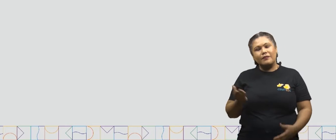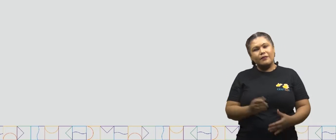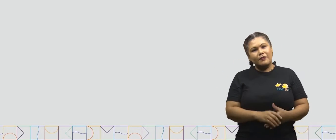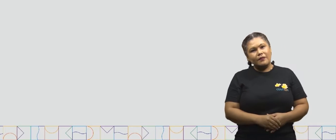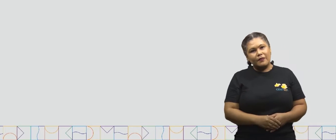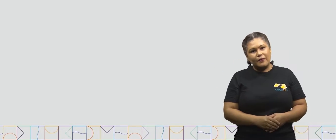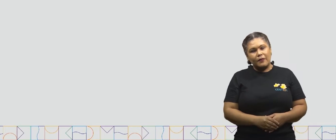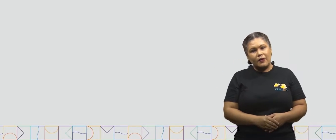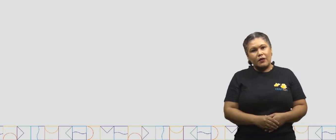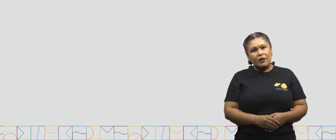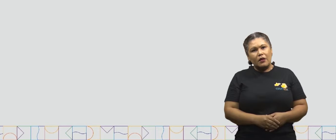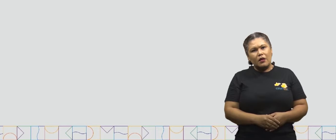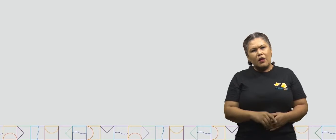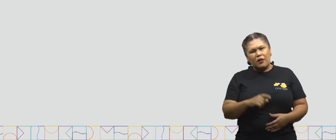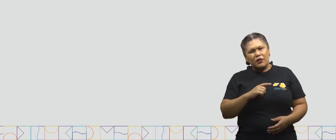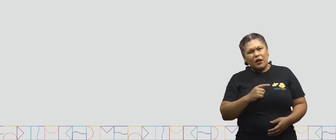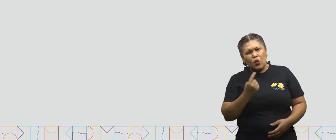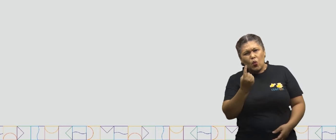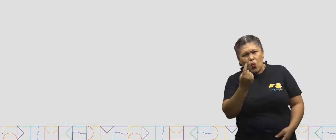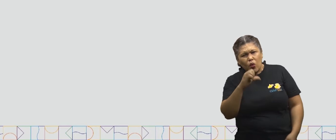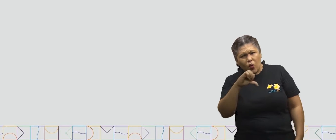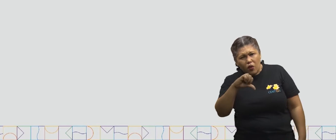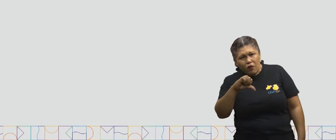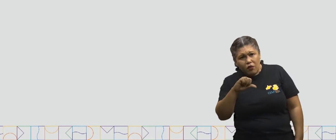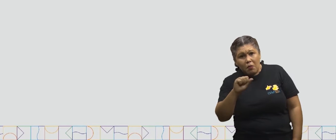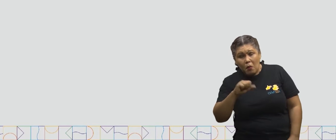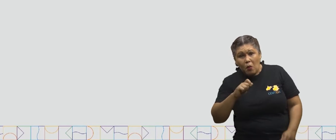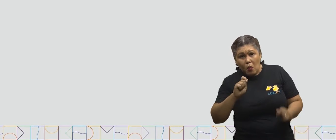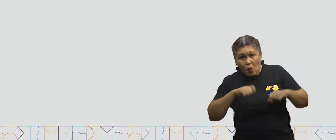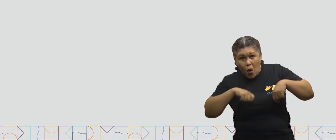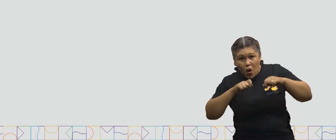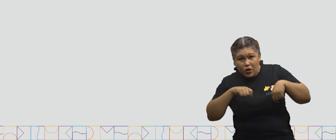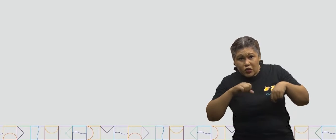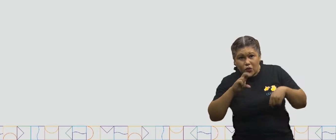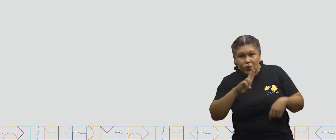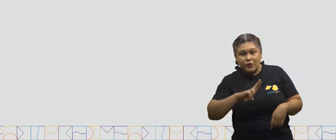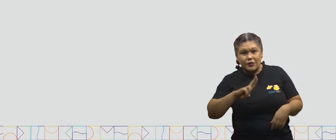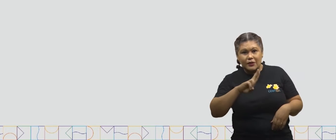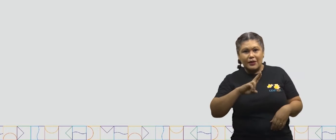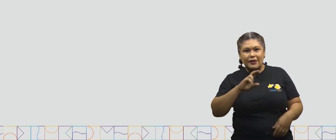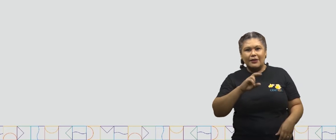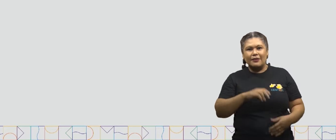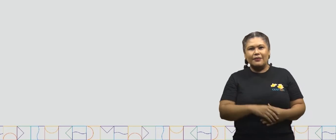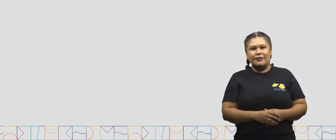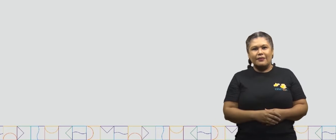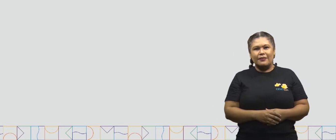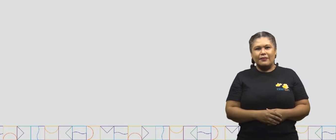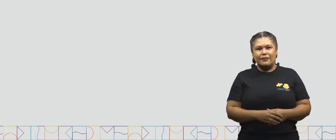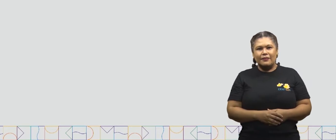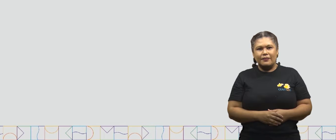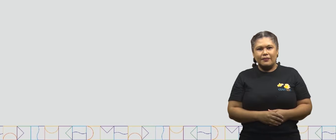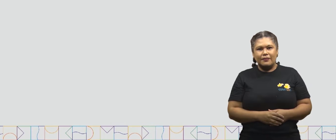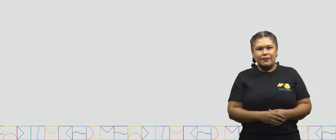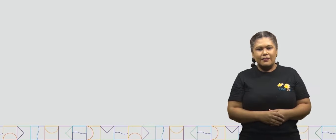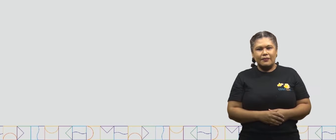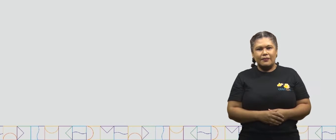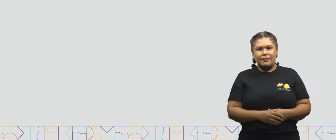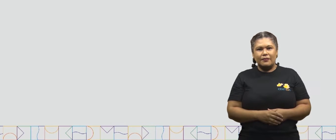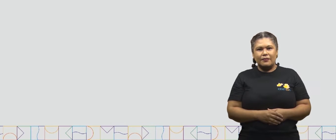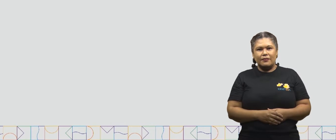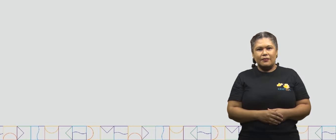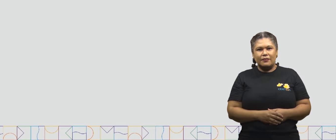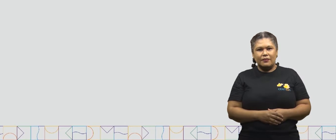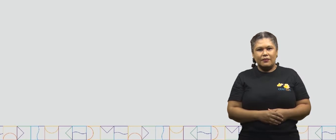999. Ainda temos o 9. Vamos usá-lo então? Olha só, agora nós vamos riscar